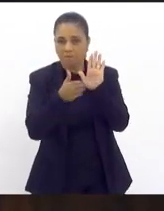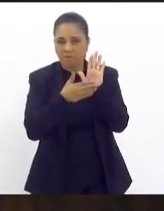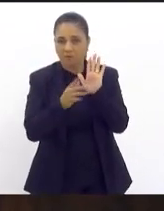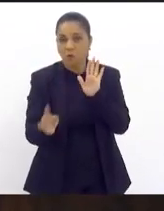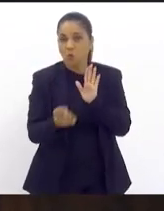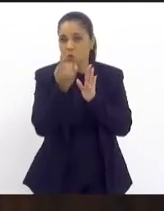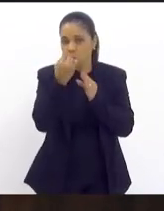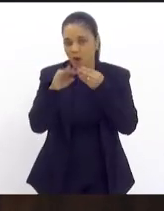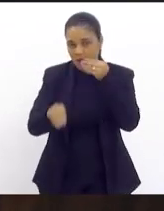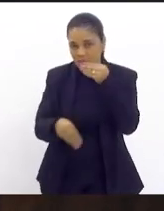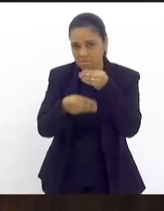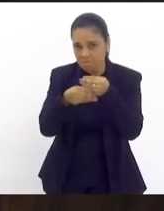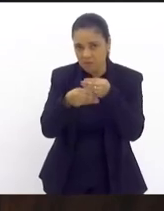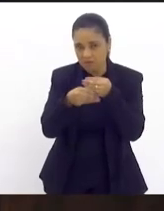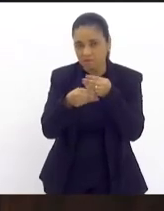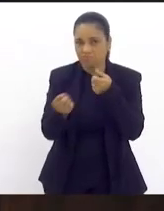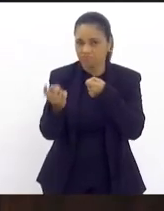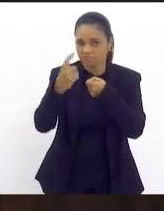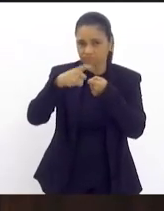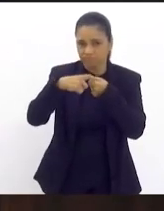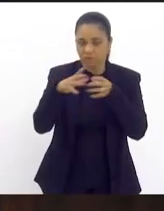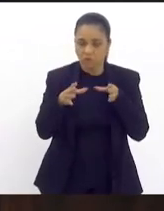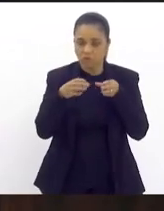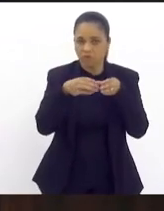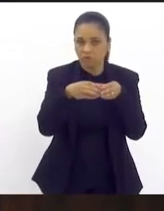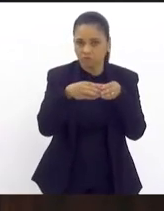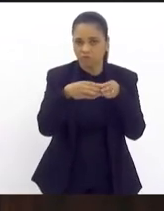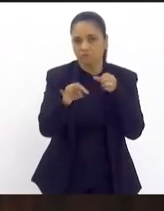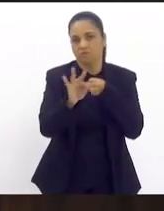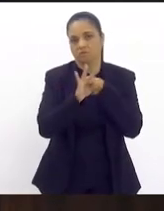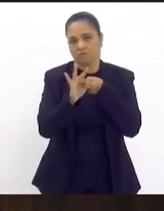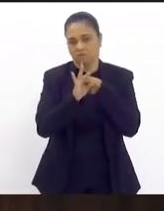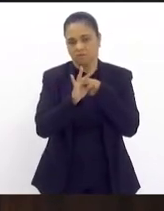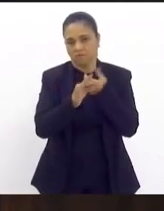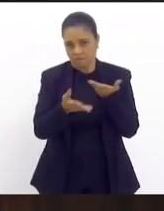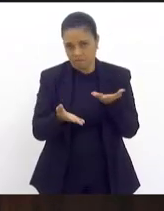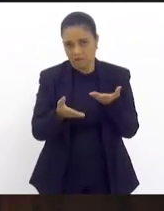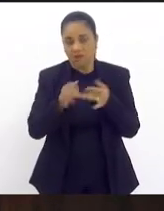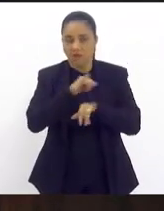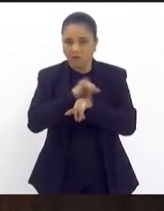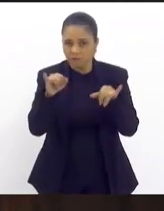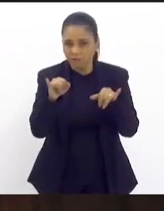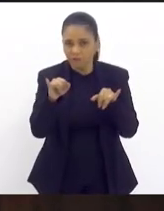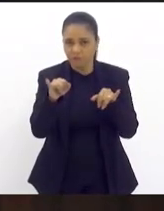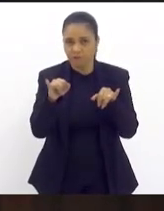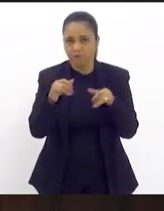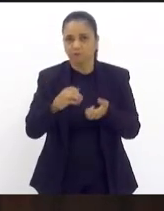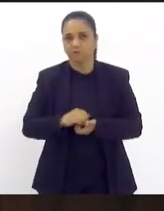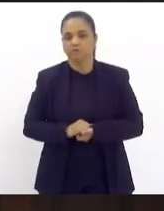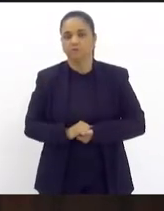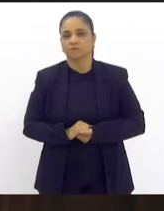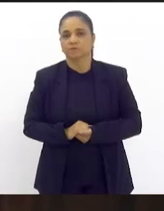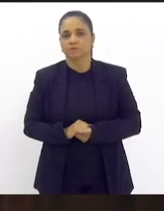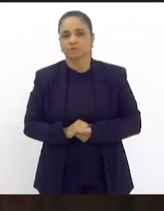uma emenda e retorna às comissões técnicas. Anuncio.